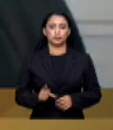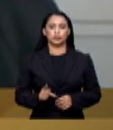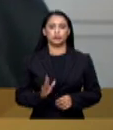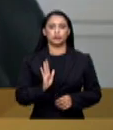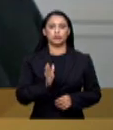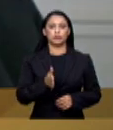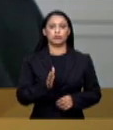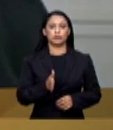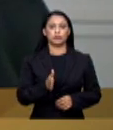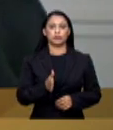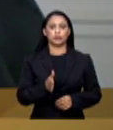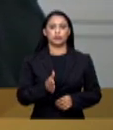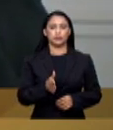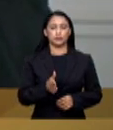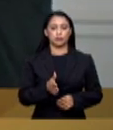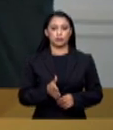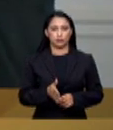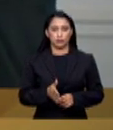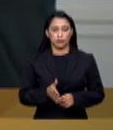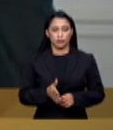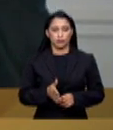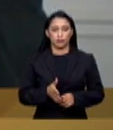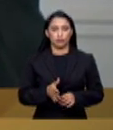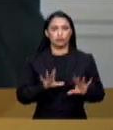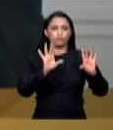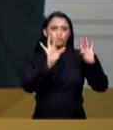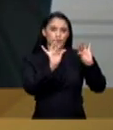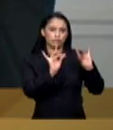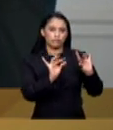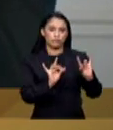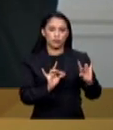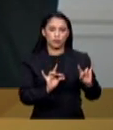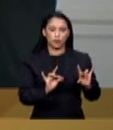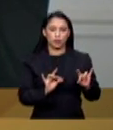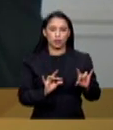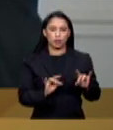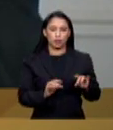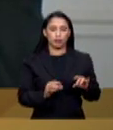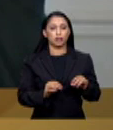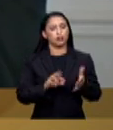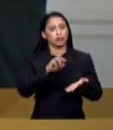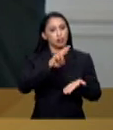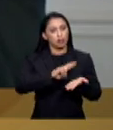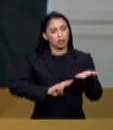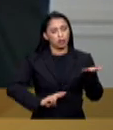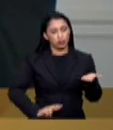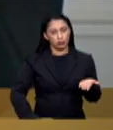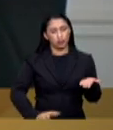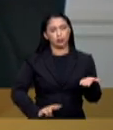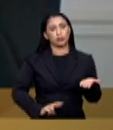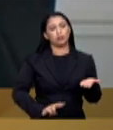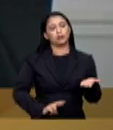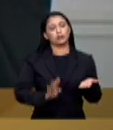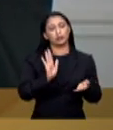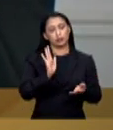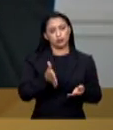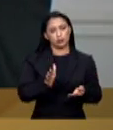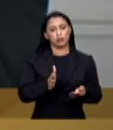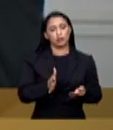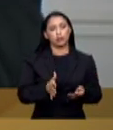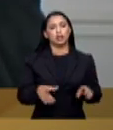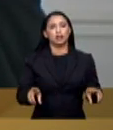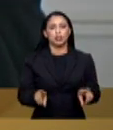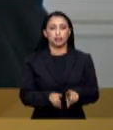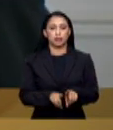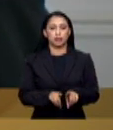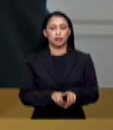já foi fundo feito quadro um vermelho sobre parede detalhado, branca. Histórico e relatório pelo eminente ministro relator, também pelo eminente ministro